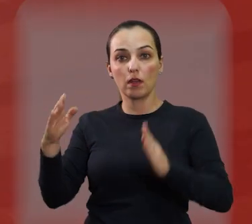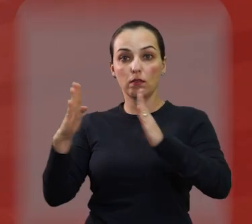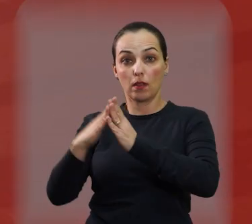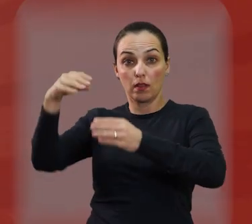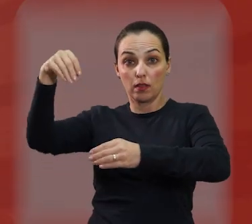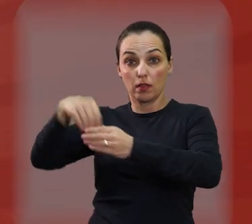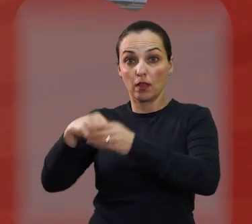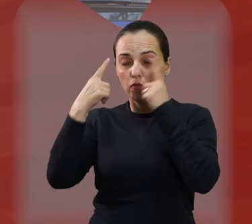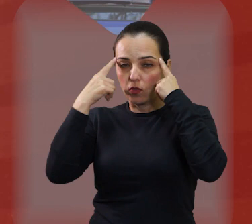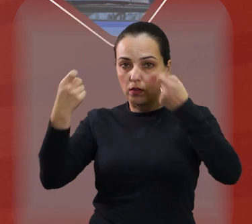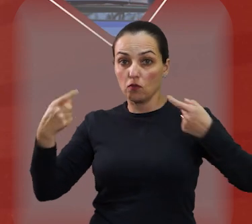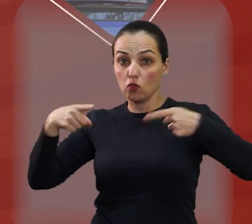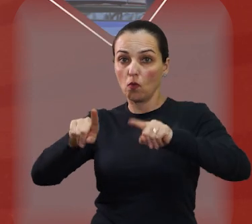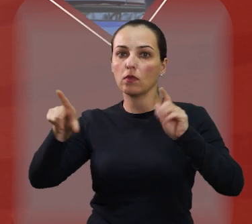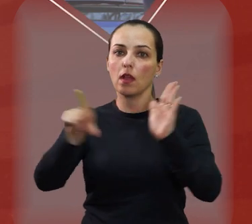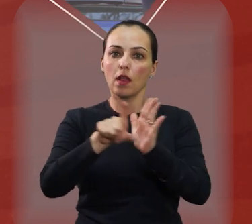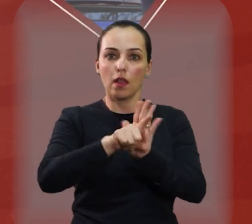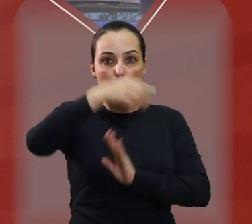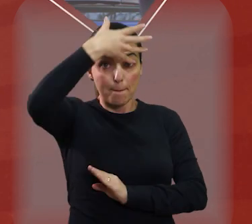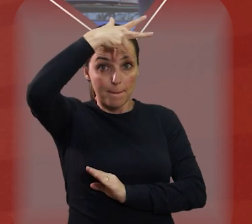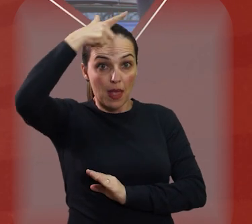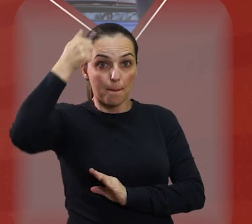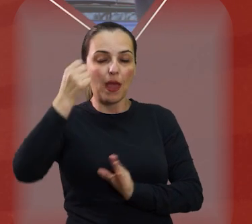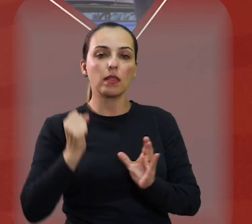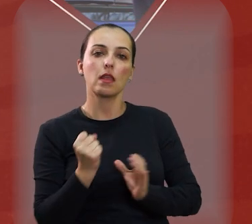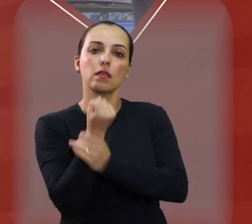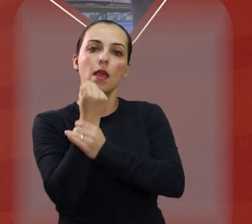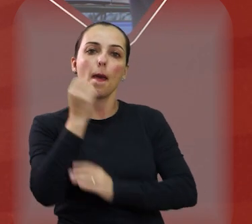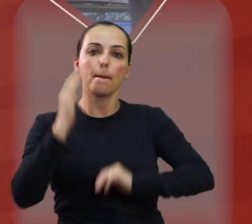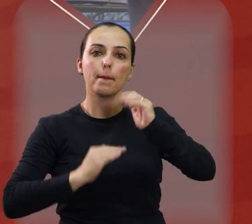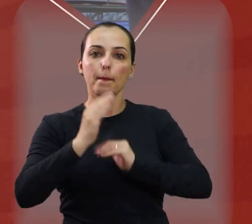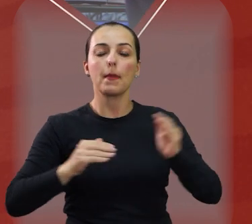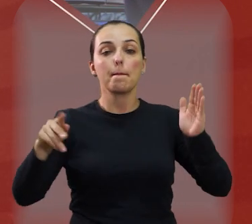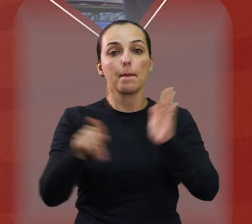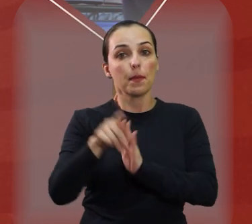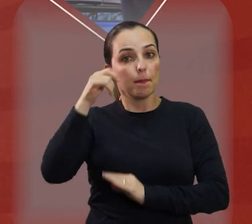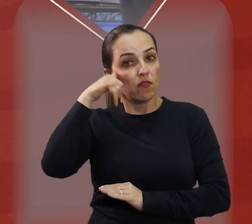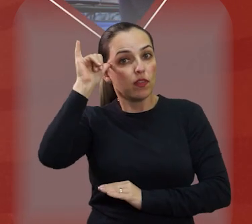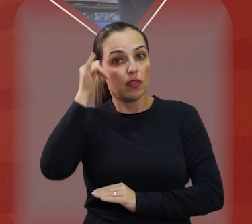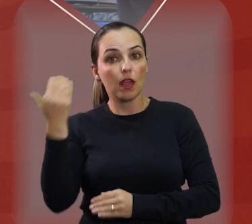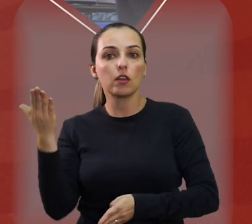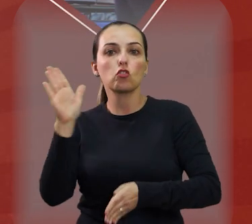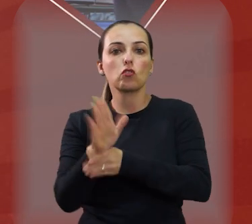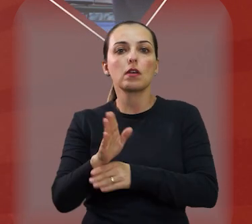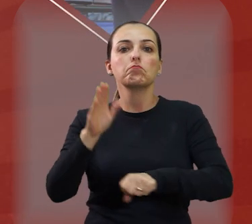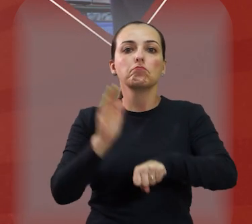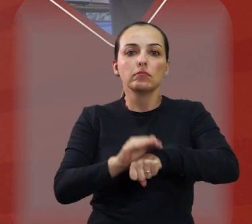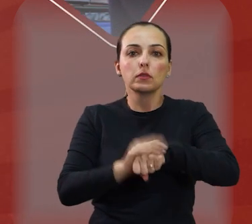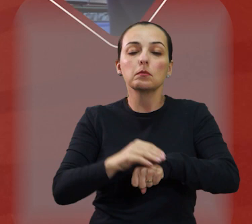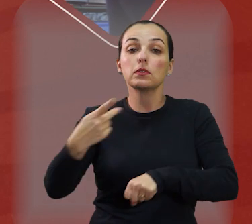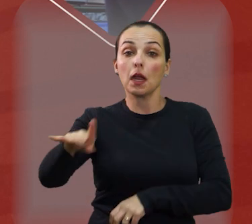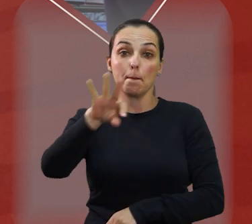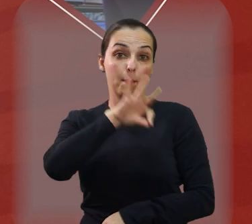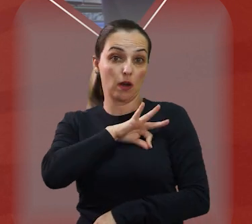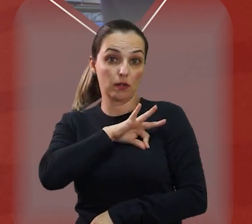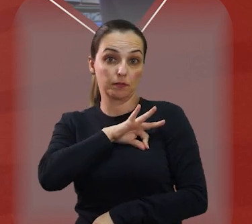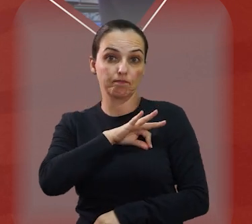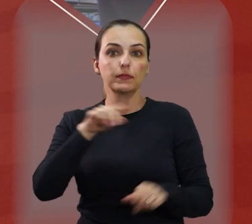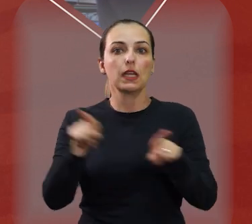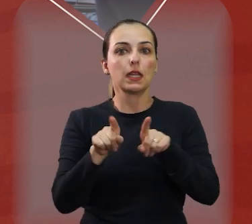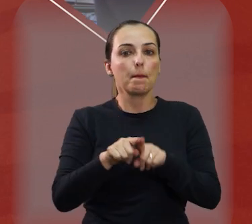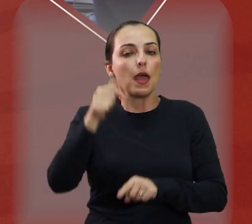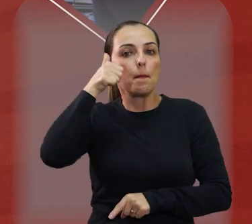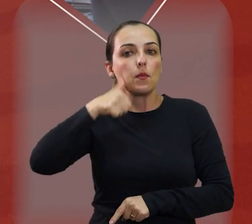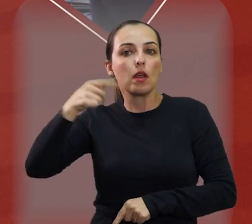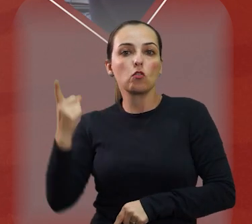Lei Maria da Penha garante à mulher vítima de violência doméstica ações de prevenção, assistência e atendimento